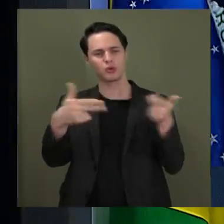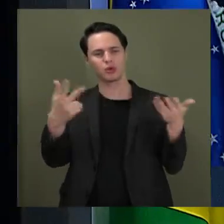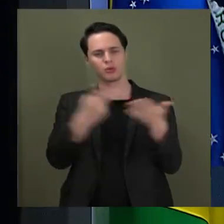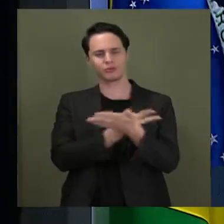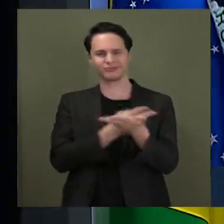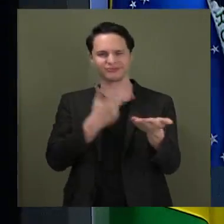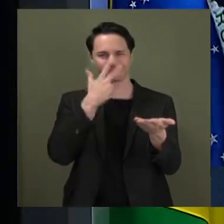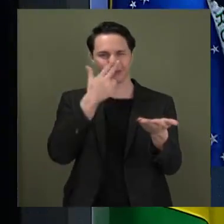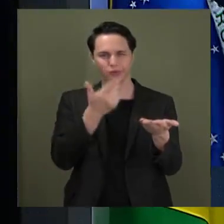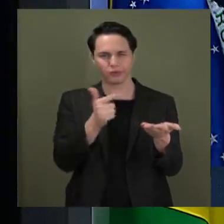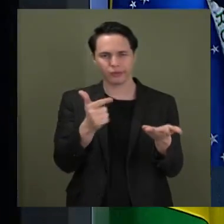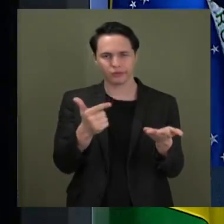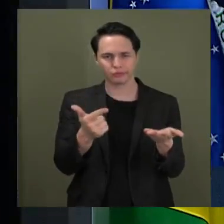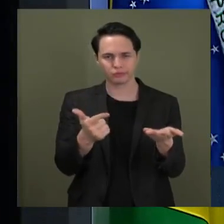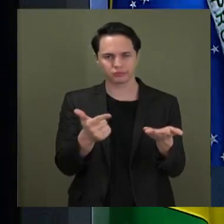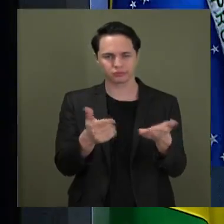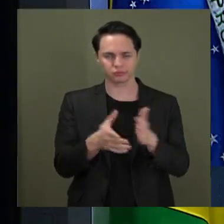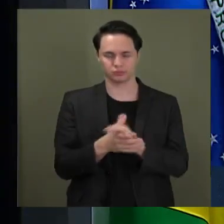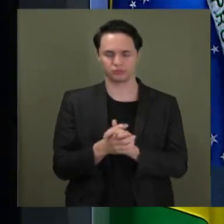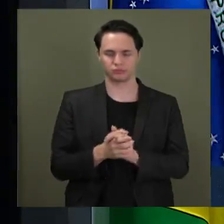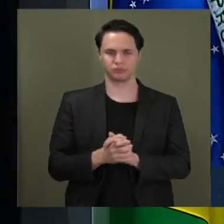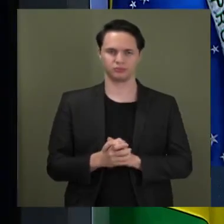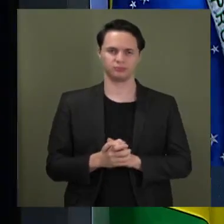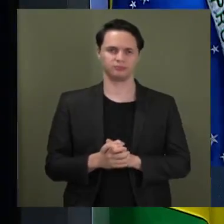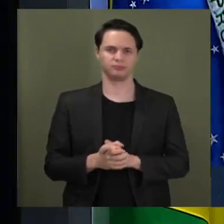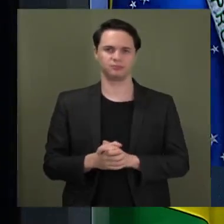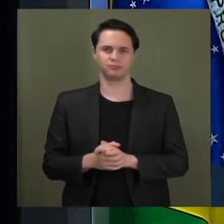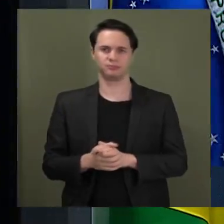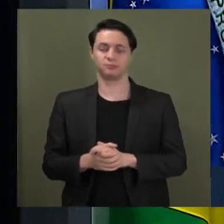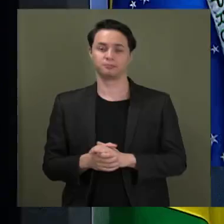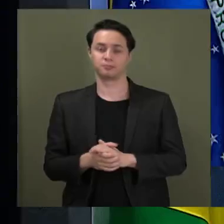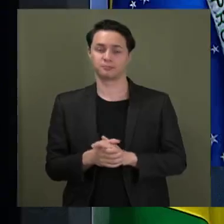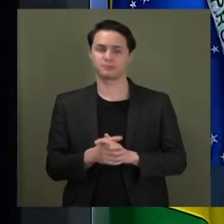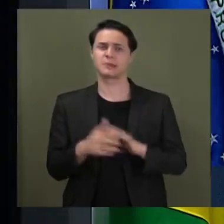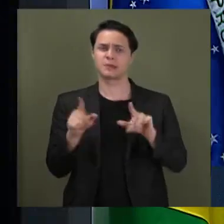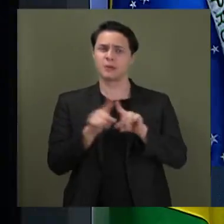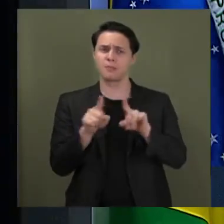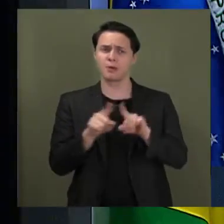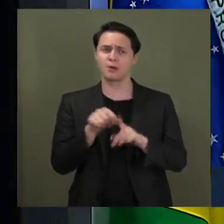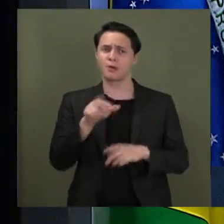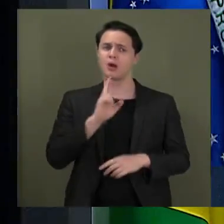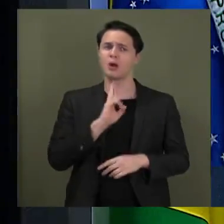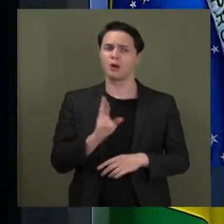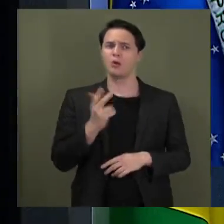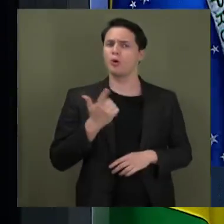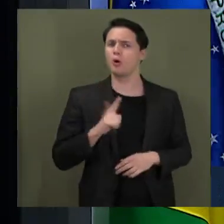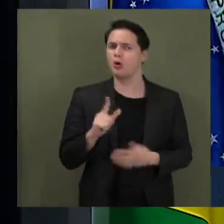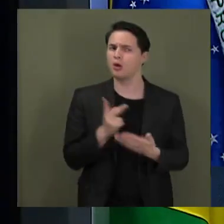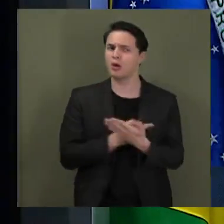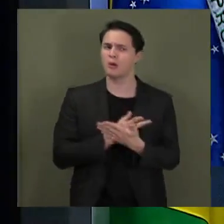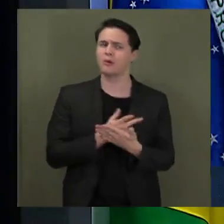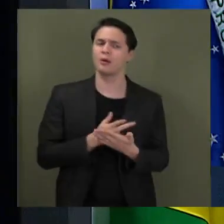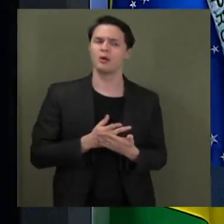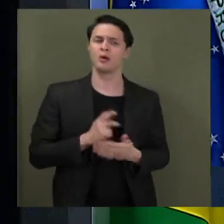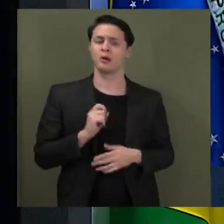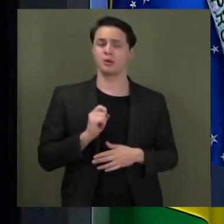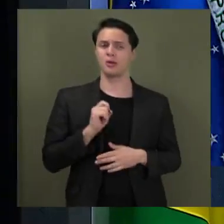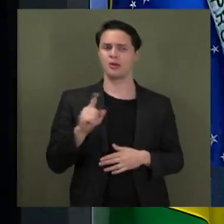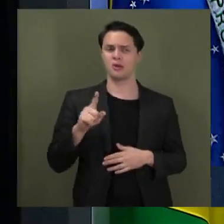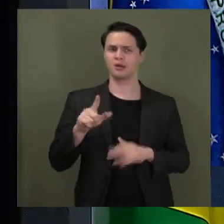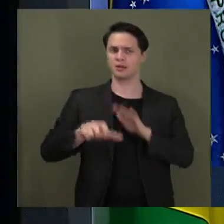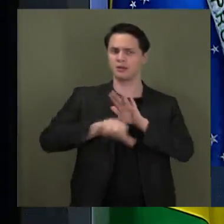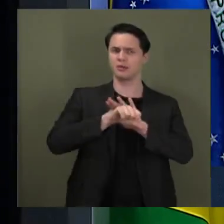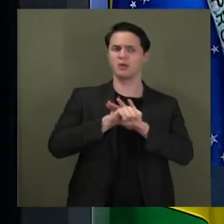Isso é resultado de outra aberração criminosa praticada